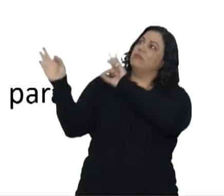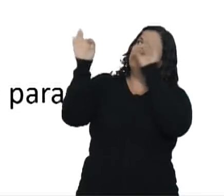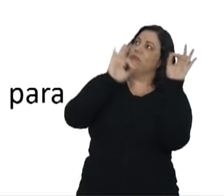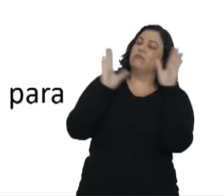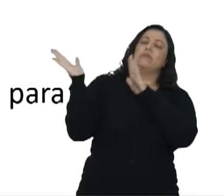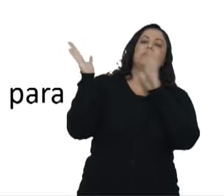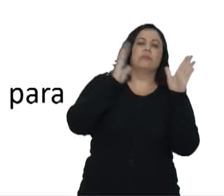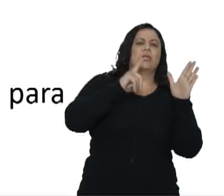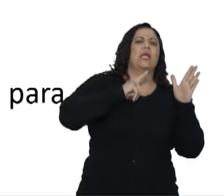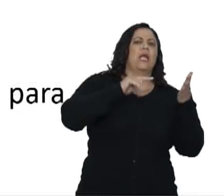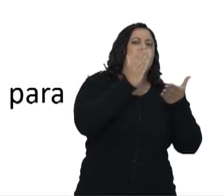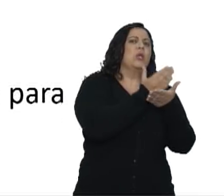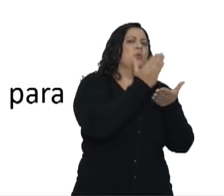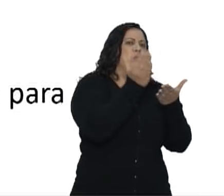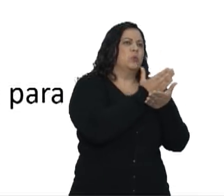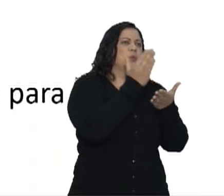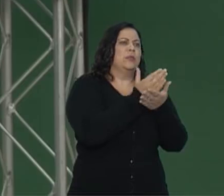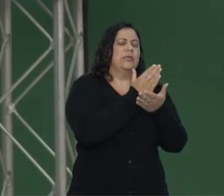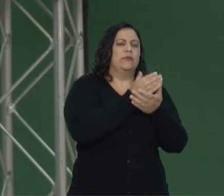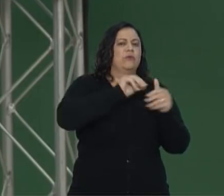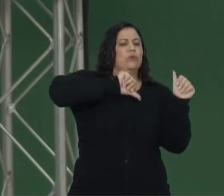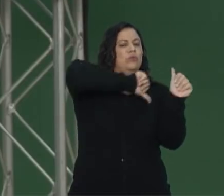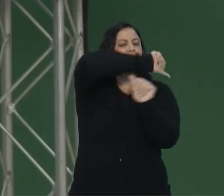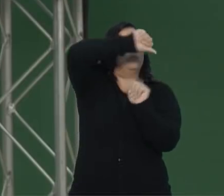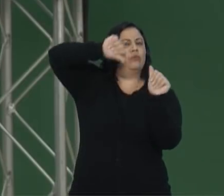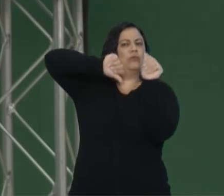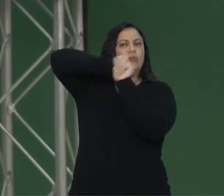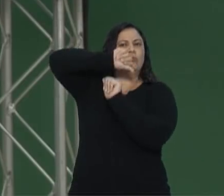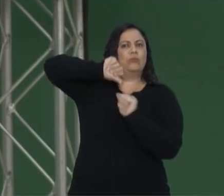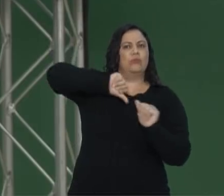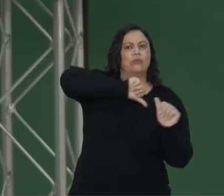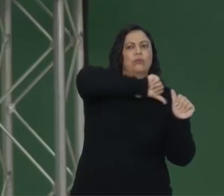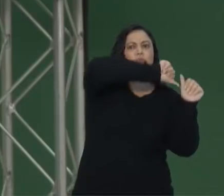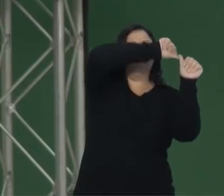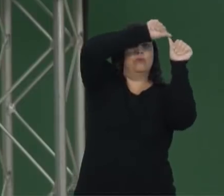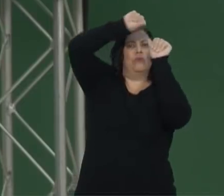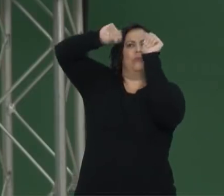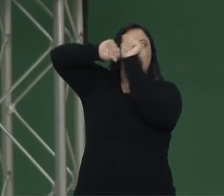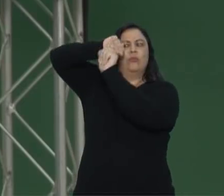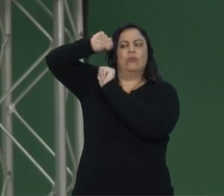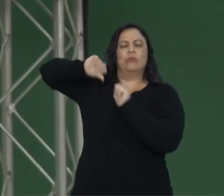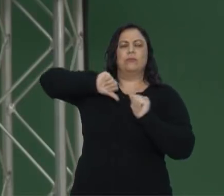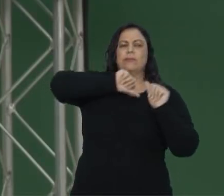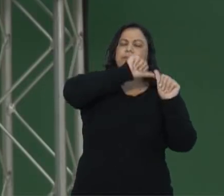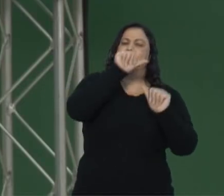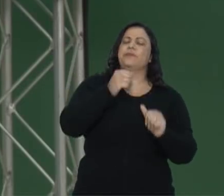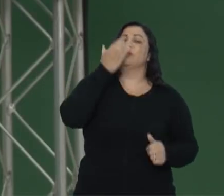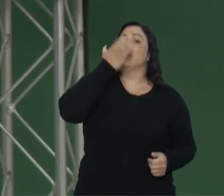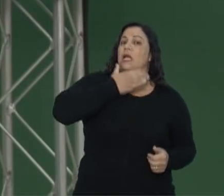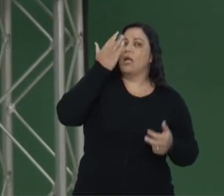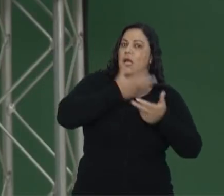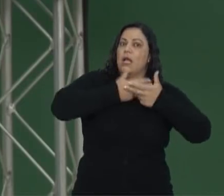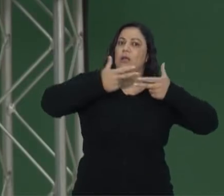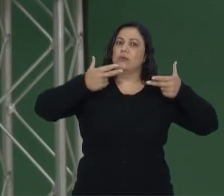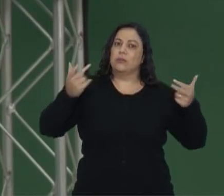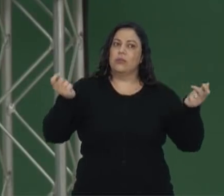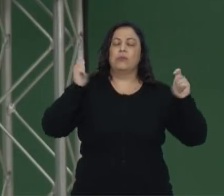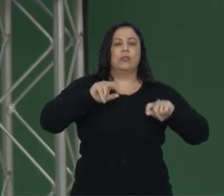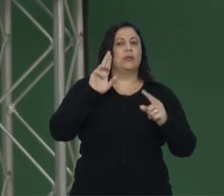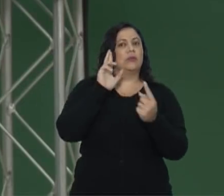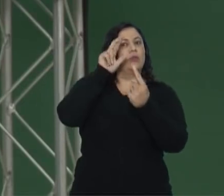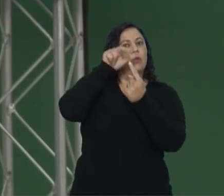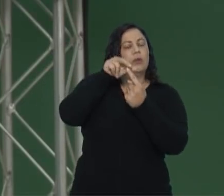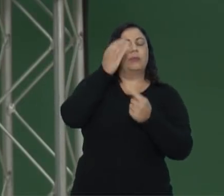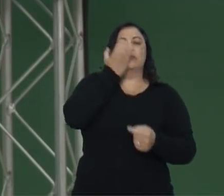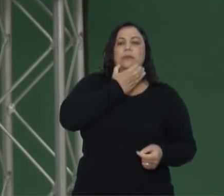vocês e começa o ciclo da matéria orgânica. Ou seja, eu tenho os alimentos, aqui representado por uma maçã e